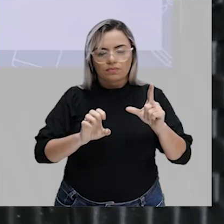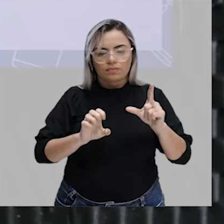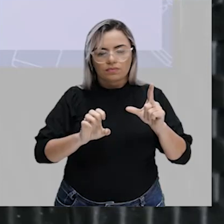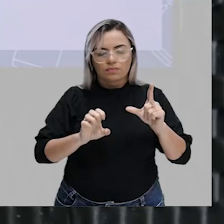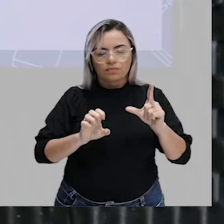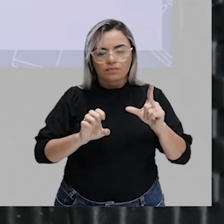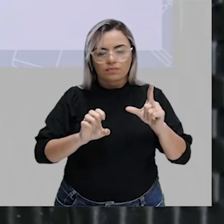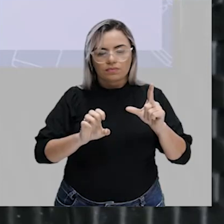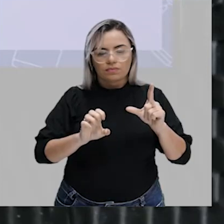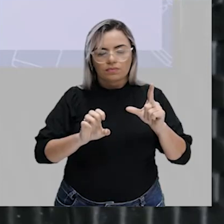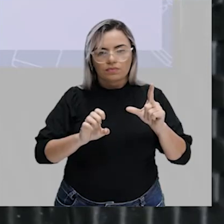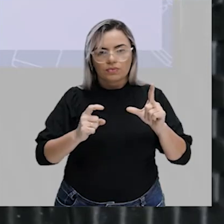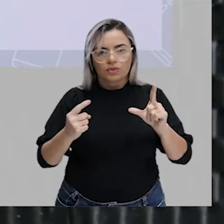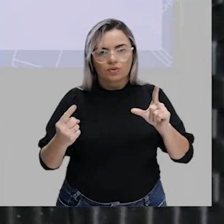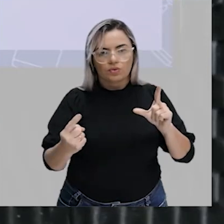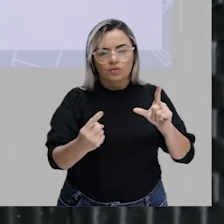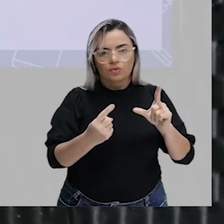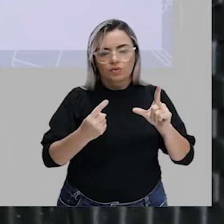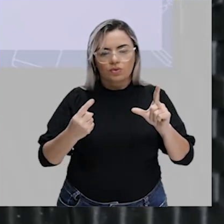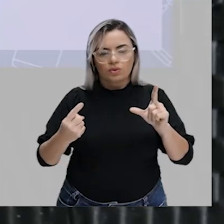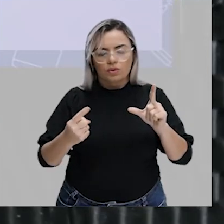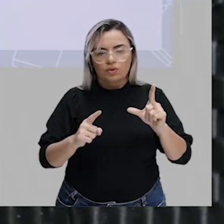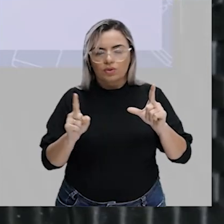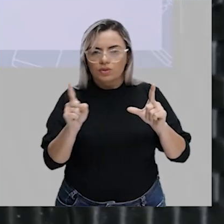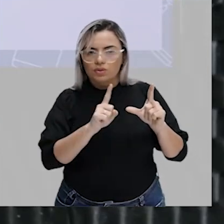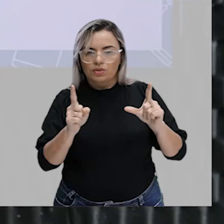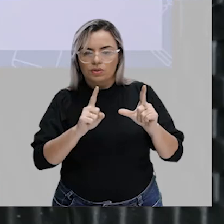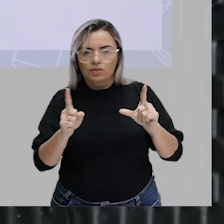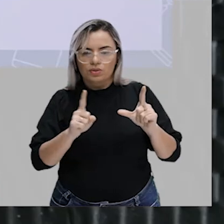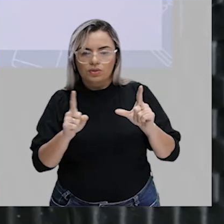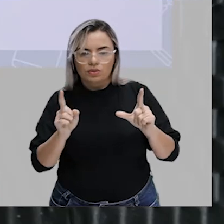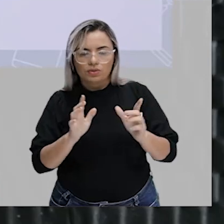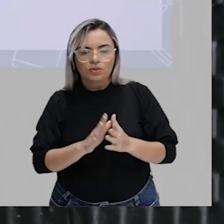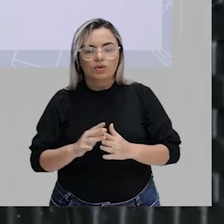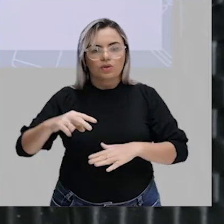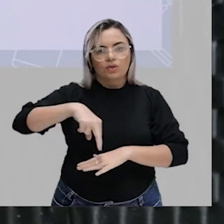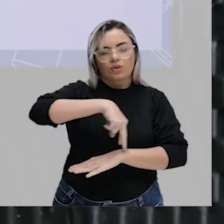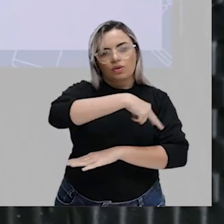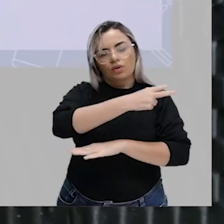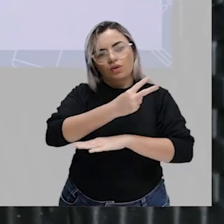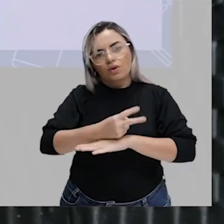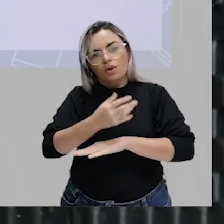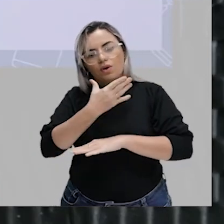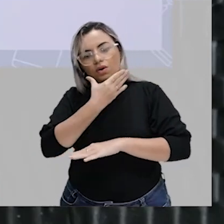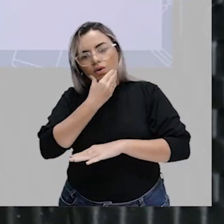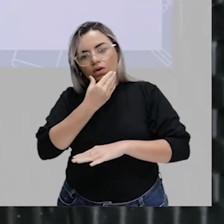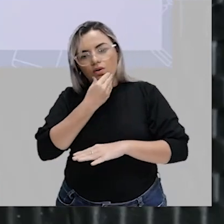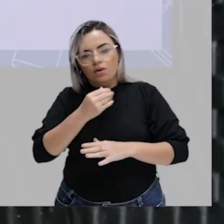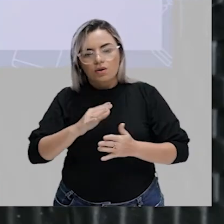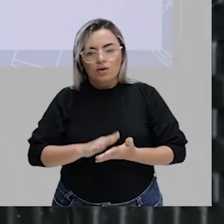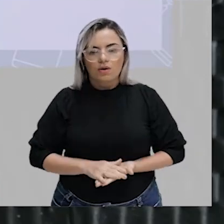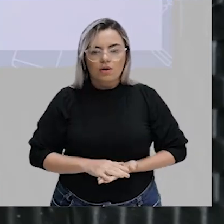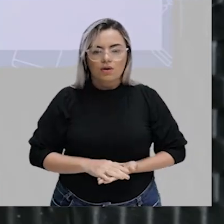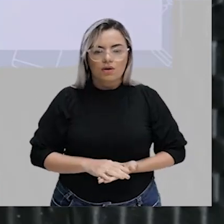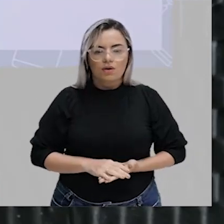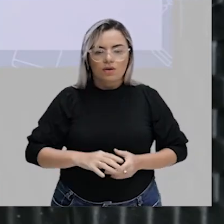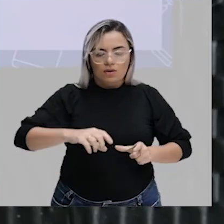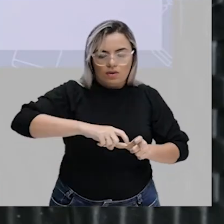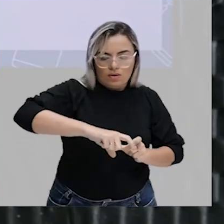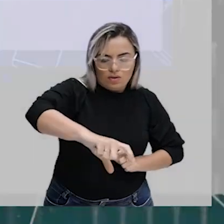feminino. Então, o único aparelho aqui que não faz parte da ginástica artística masculina são as